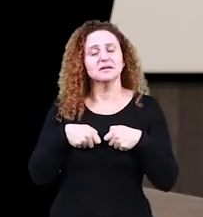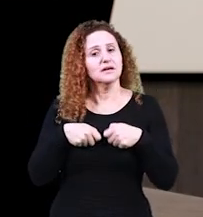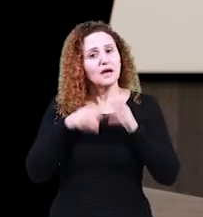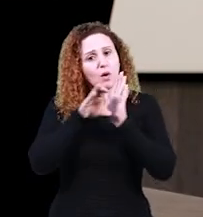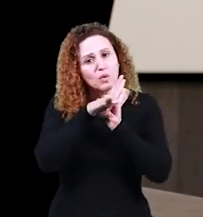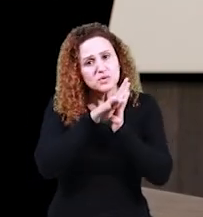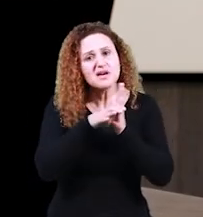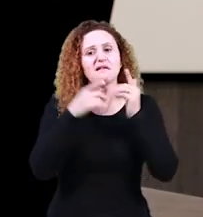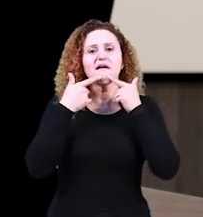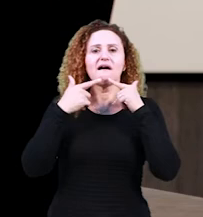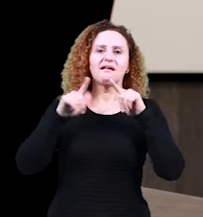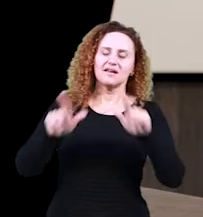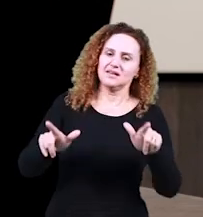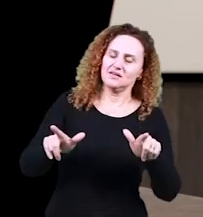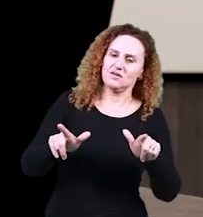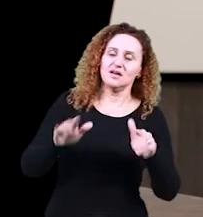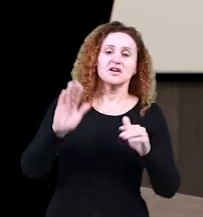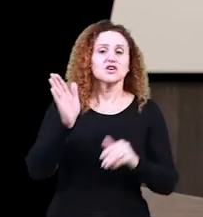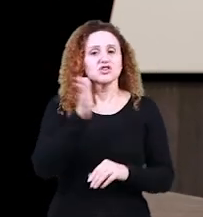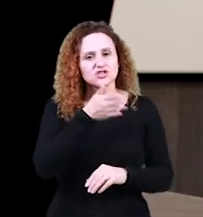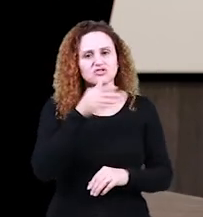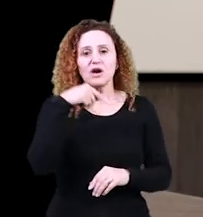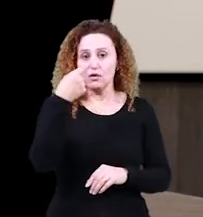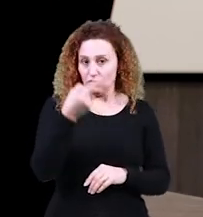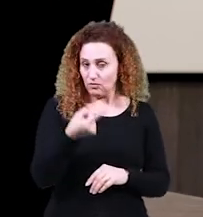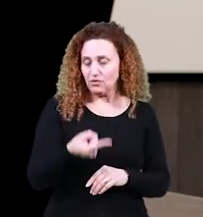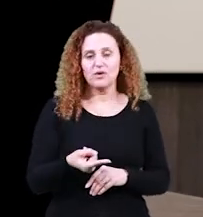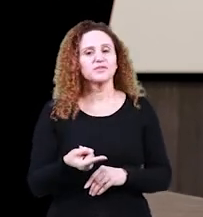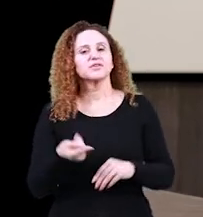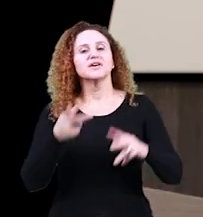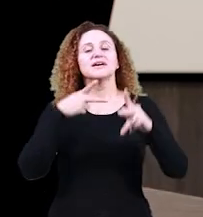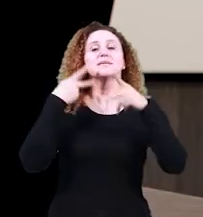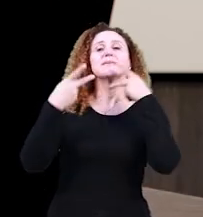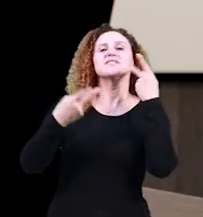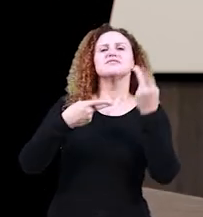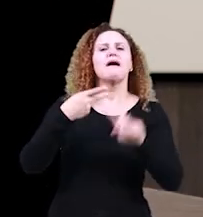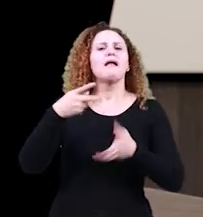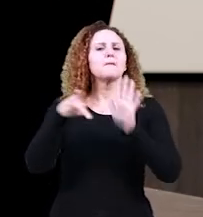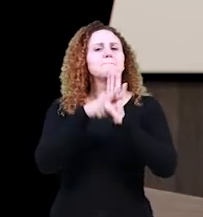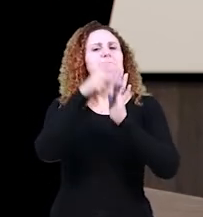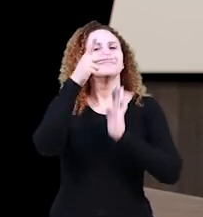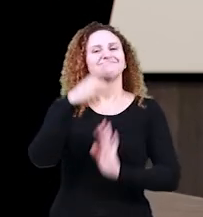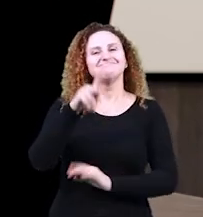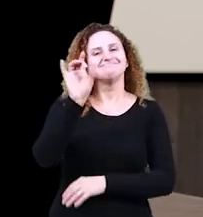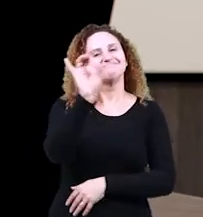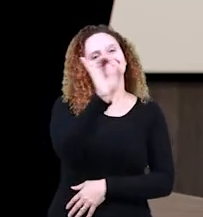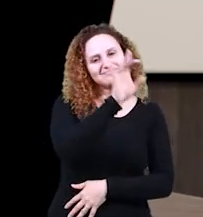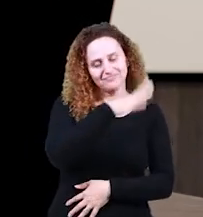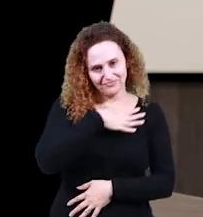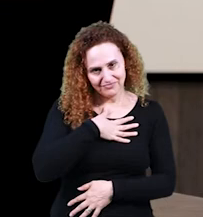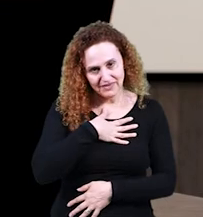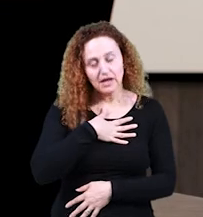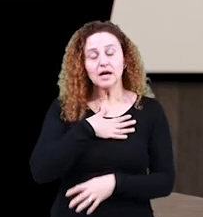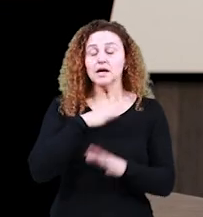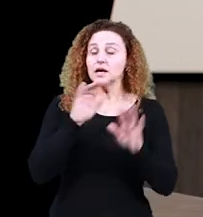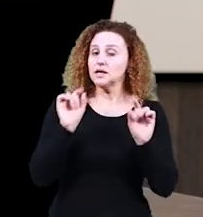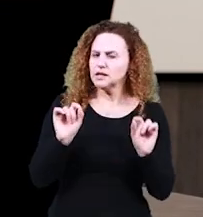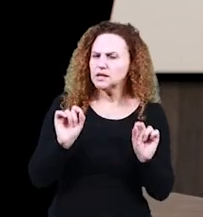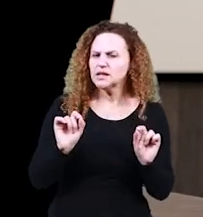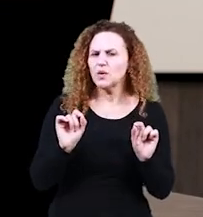ao conceito de língua ou de desempenho corresponde ao conceito de fala então mais uma vez é é